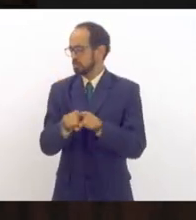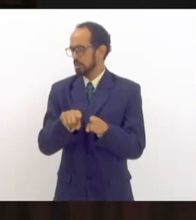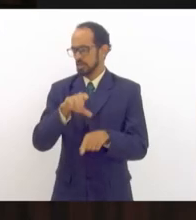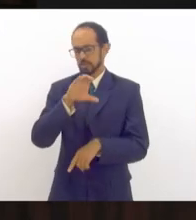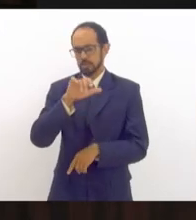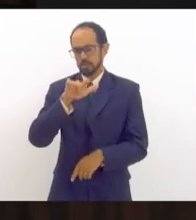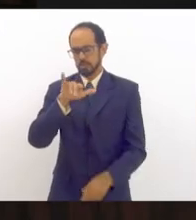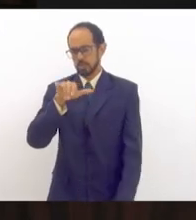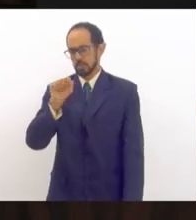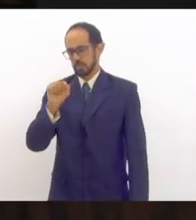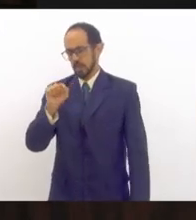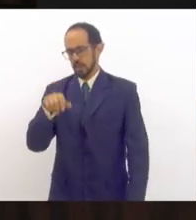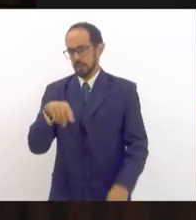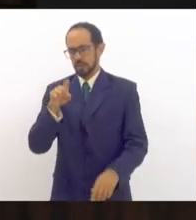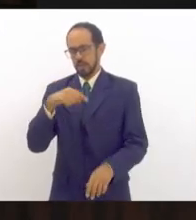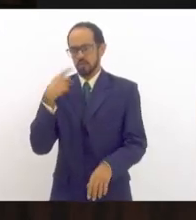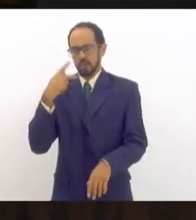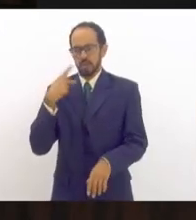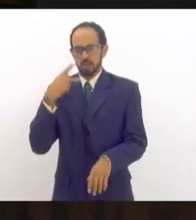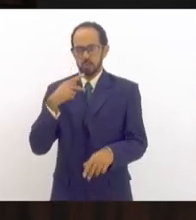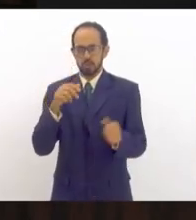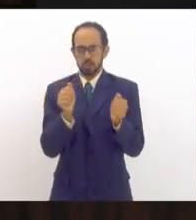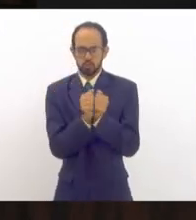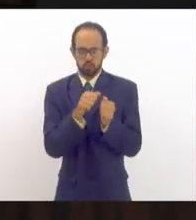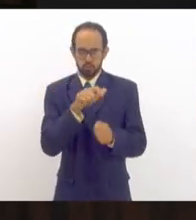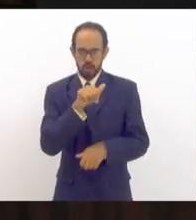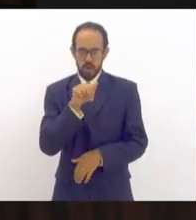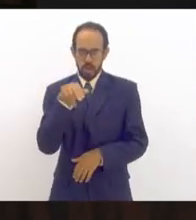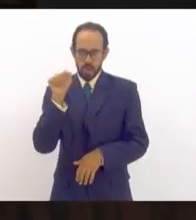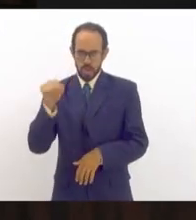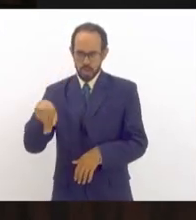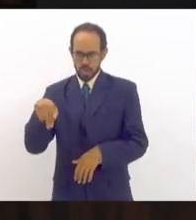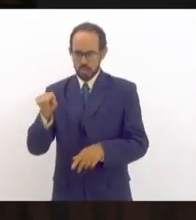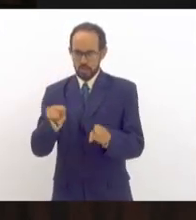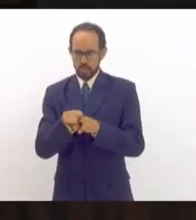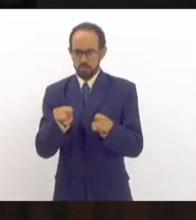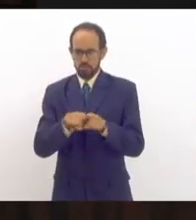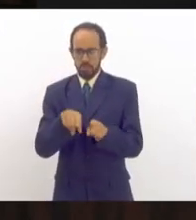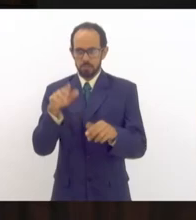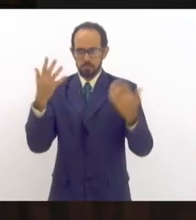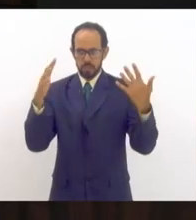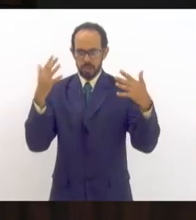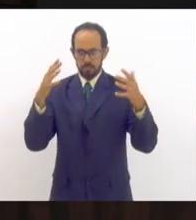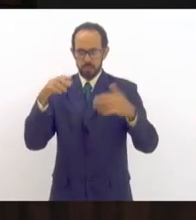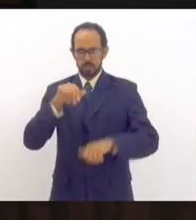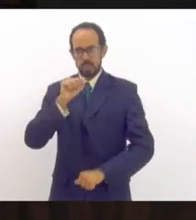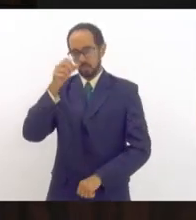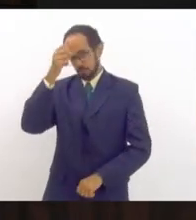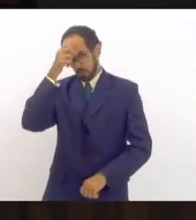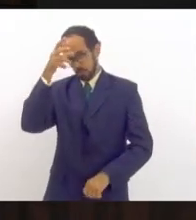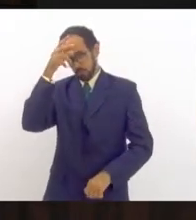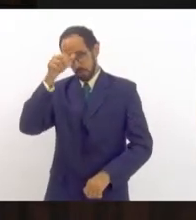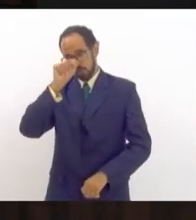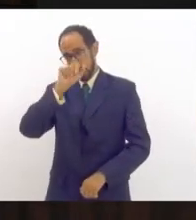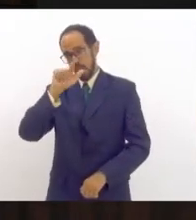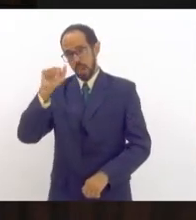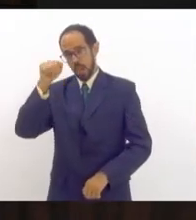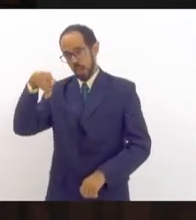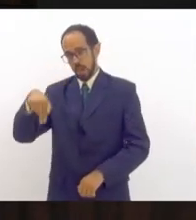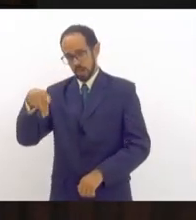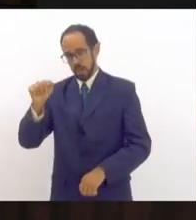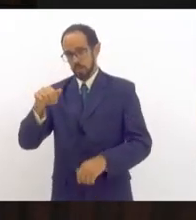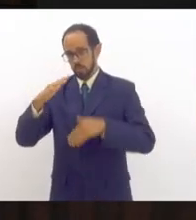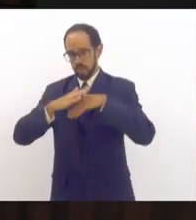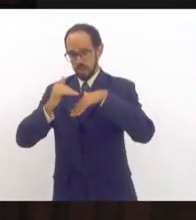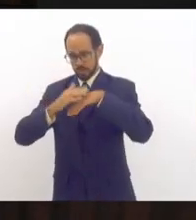sicília né que a nossa vereadora lá que tá com Alan parabenizar também o nosso prefeito Alan lá pelo apoio que o carinho que ele teve